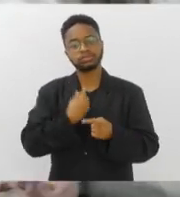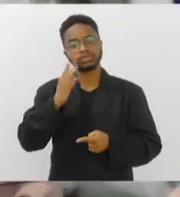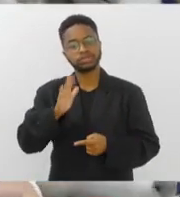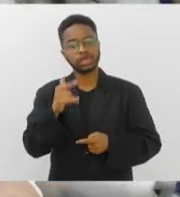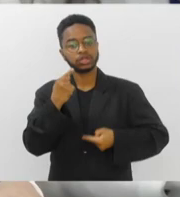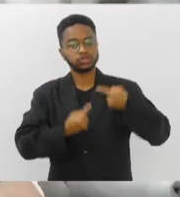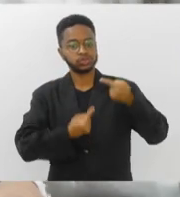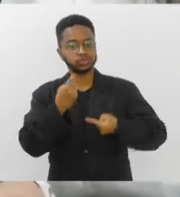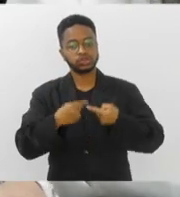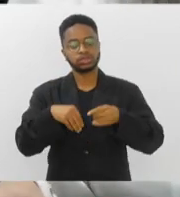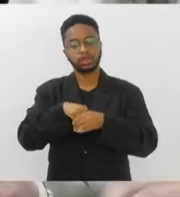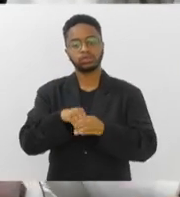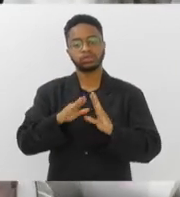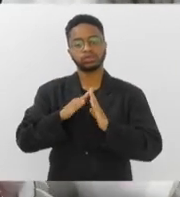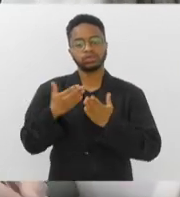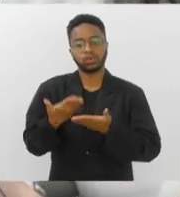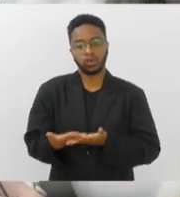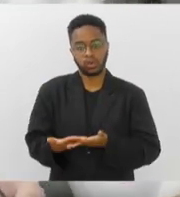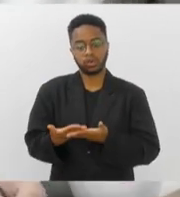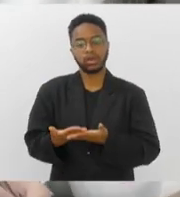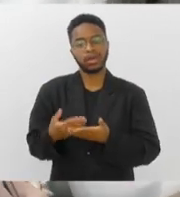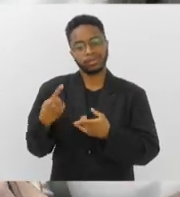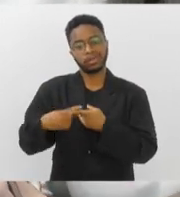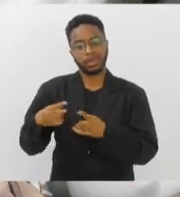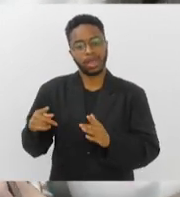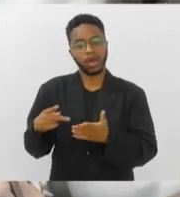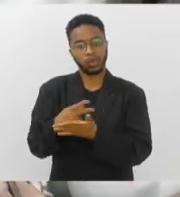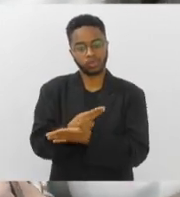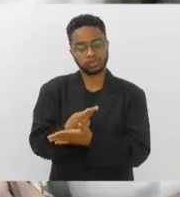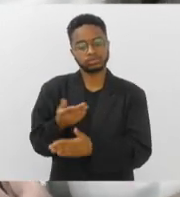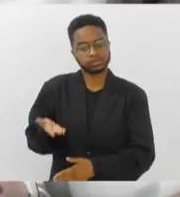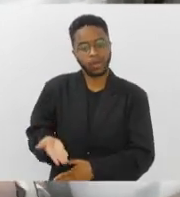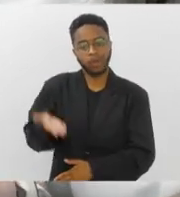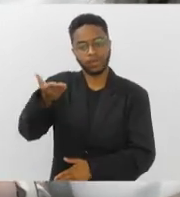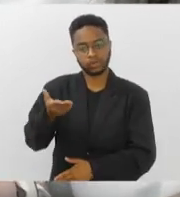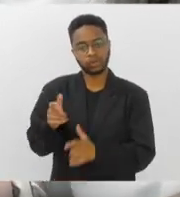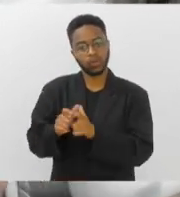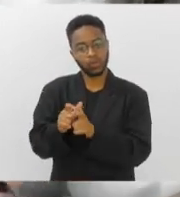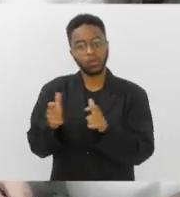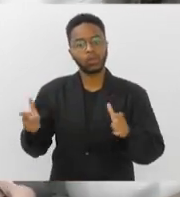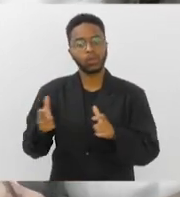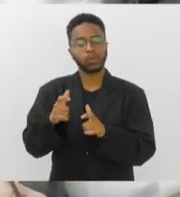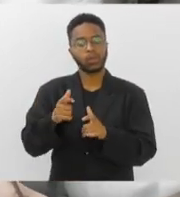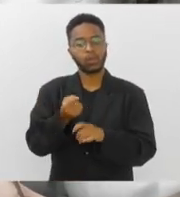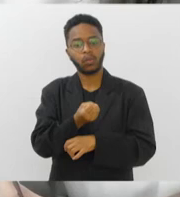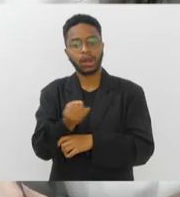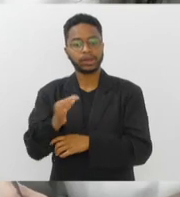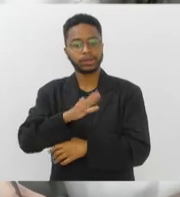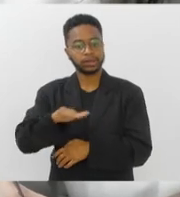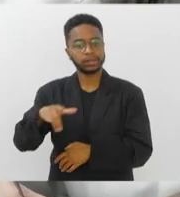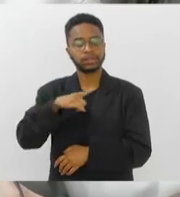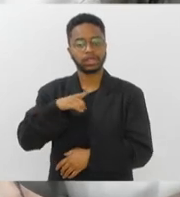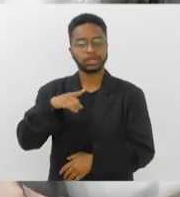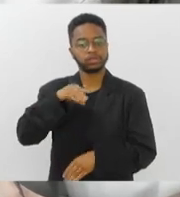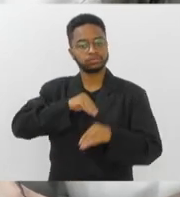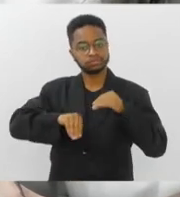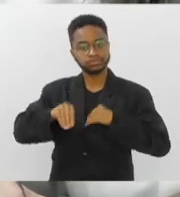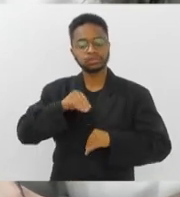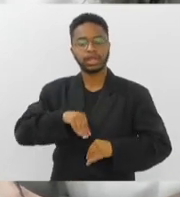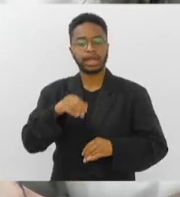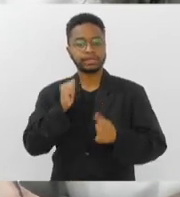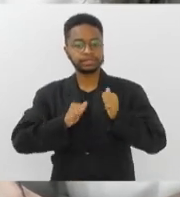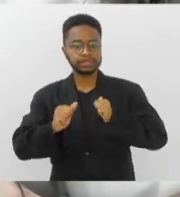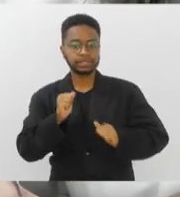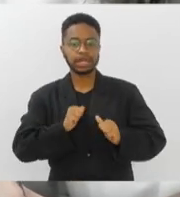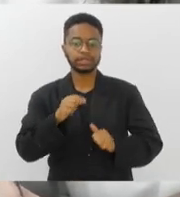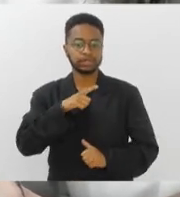escolas o aumento do número de crianças, jovens com depressão, com ansiedade, casos de suicídio,